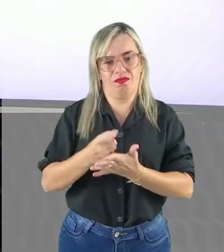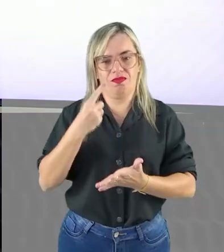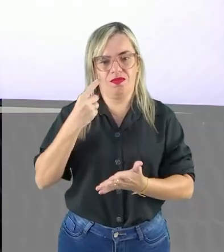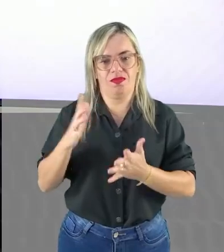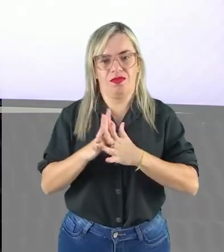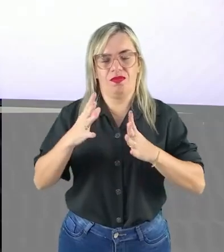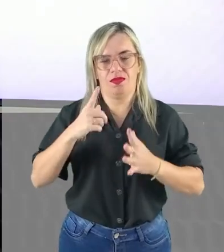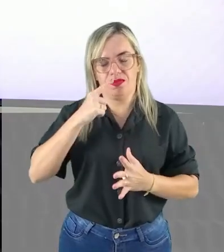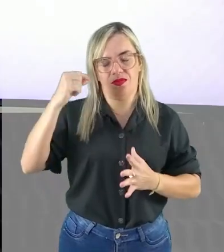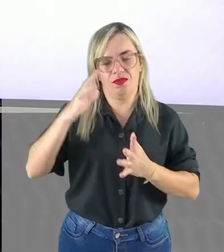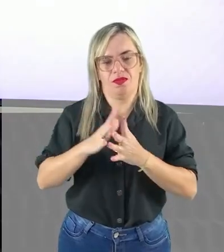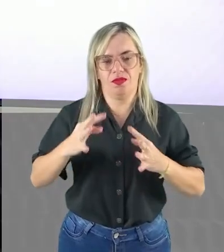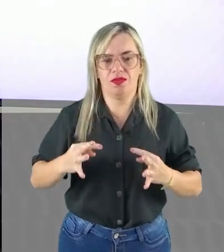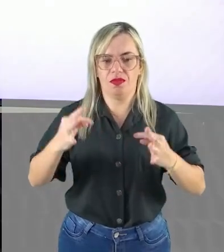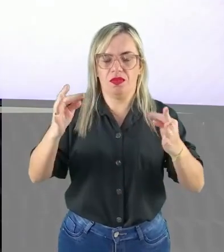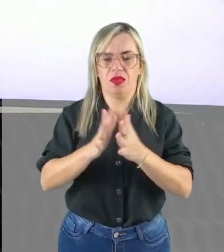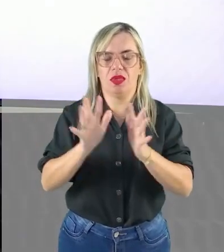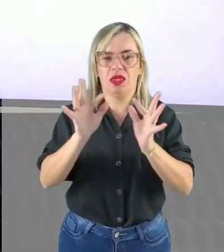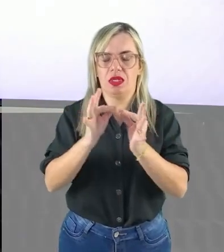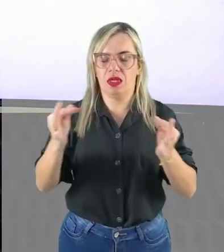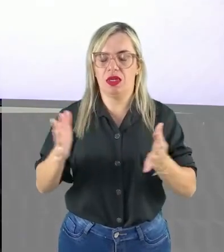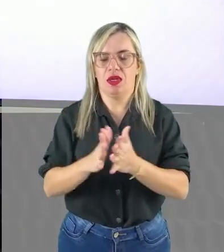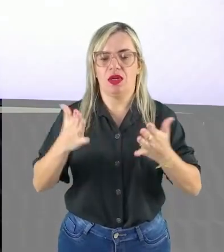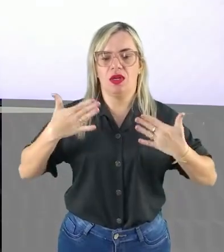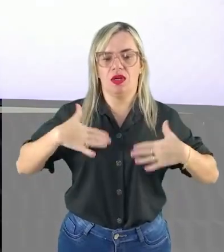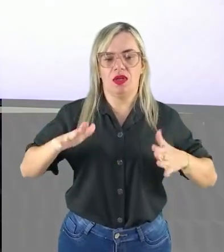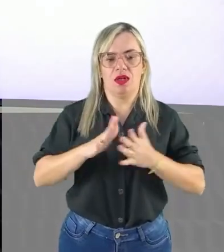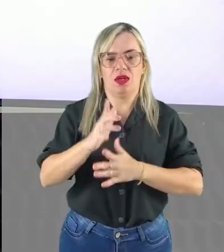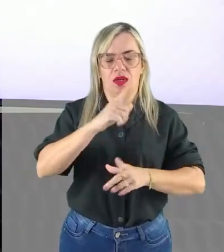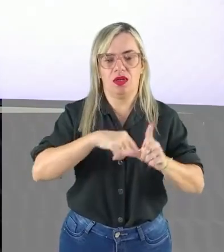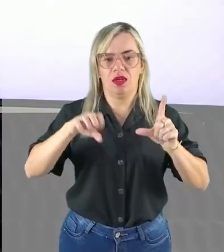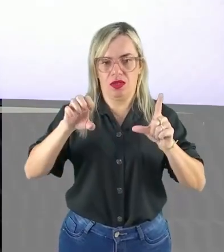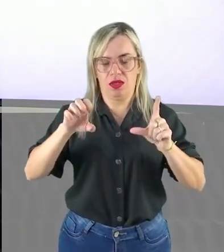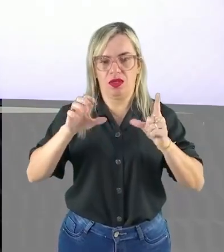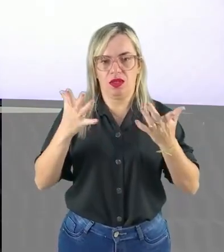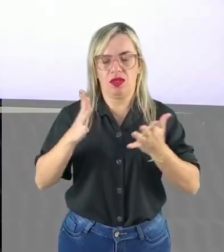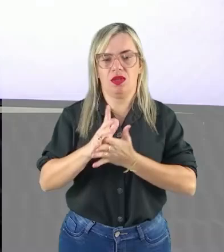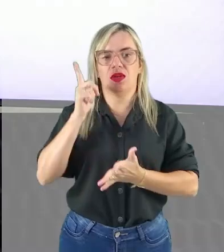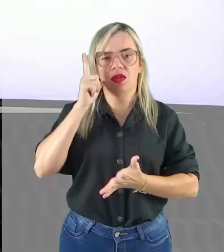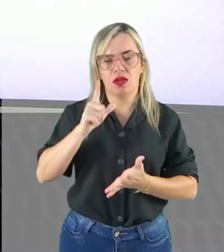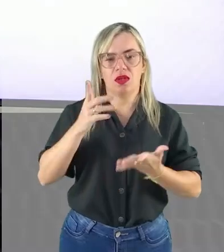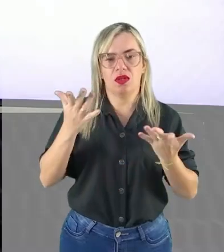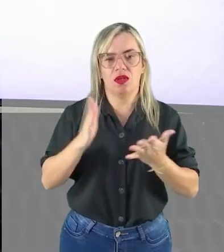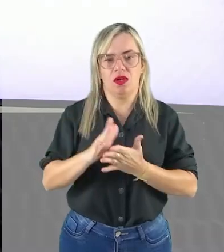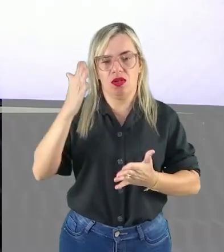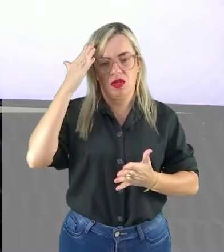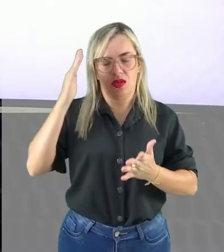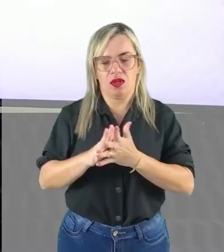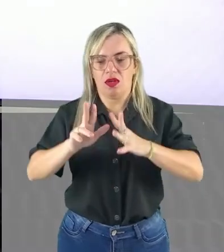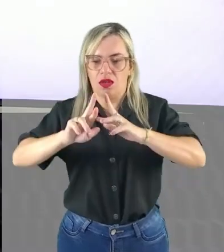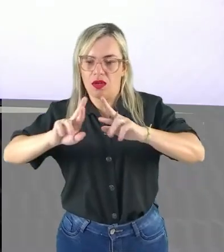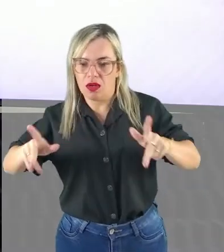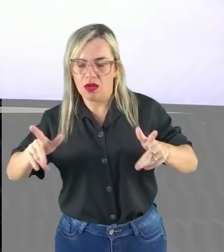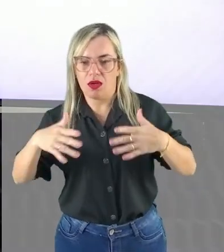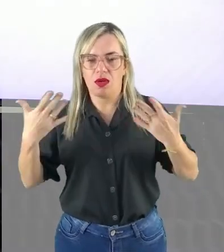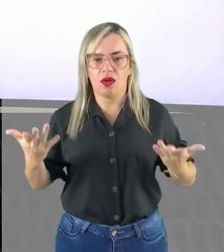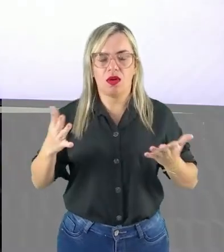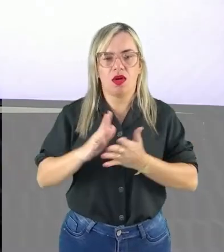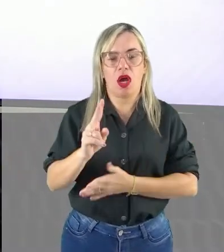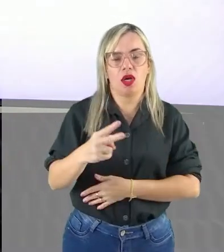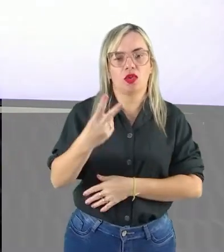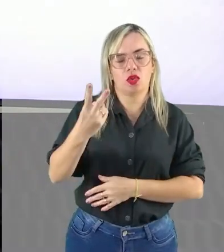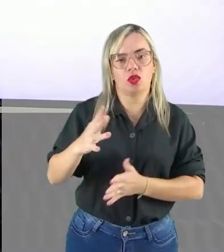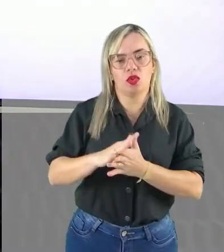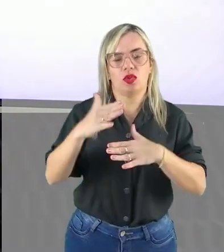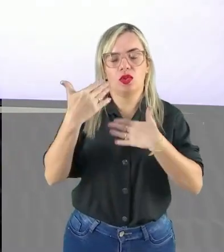A alternativa bem simples, bem tranquila, letra E. Conseguiram entender a diferença das duas, né,